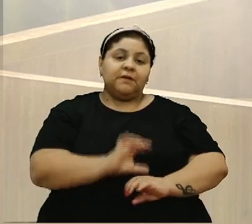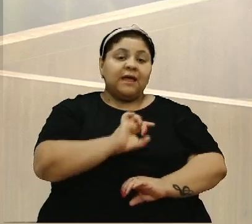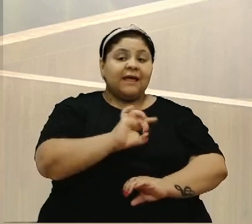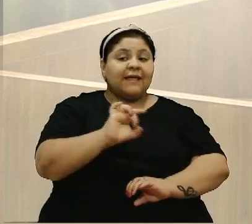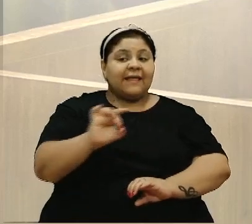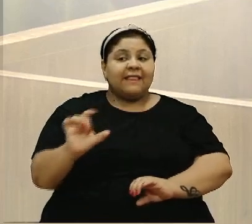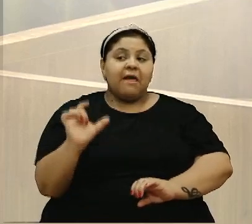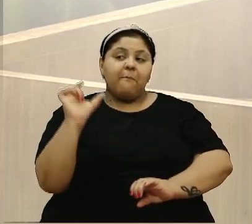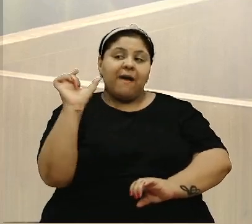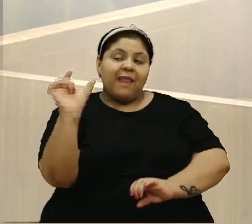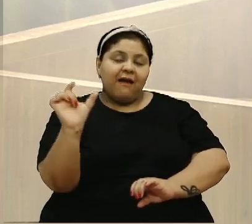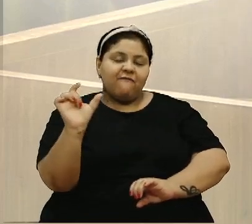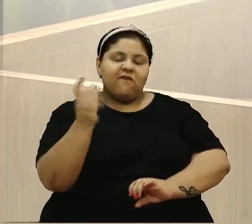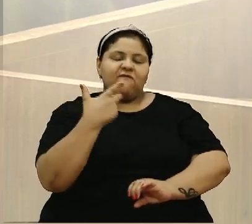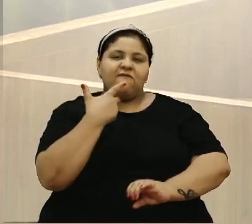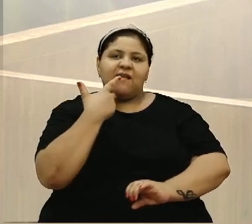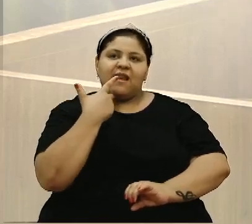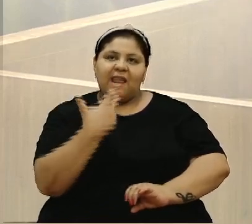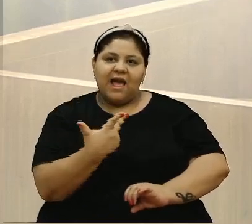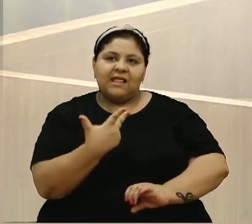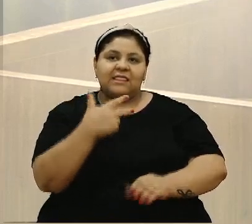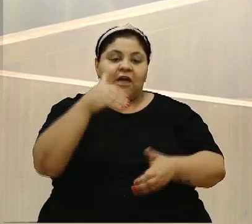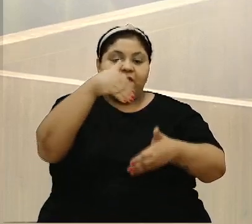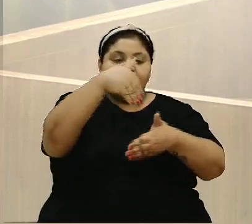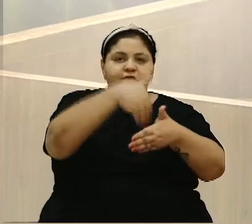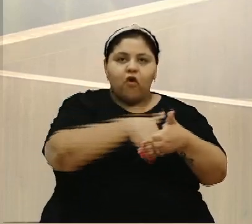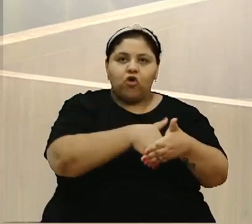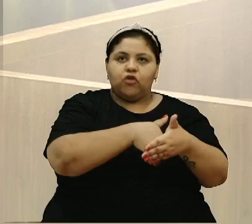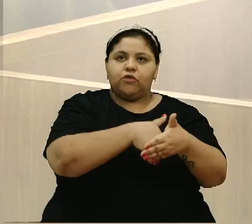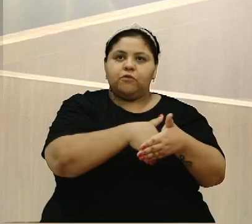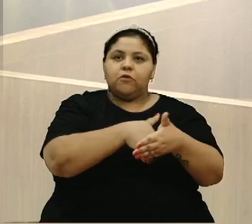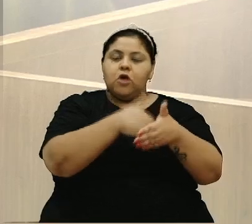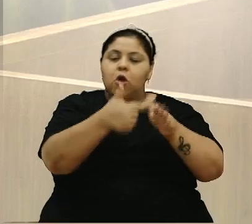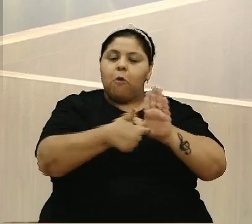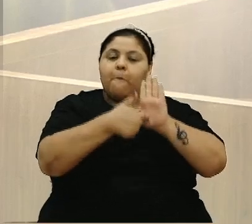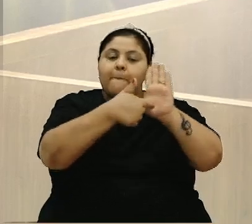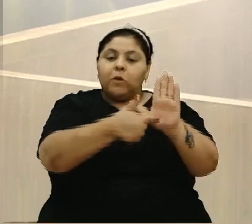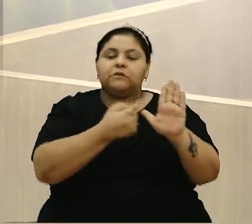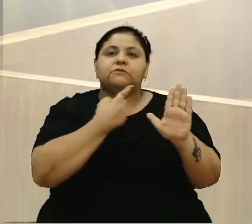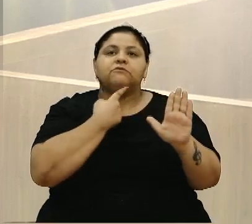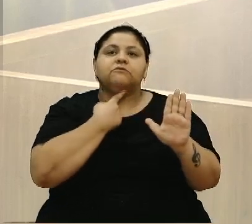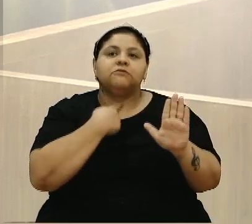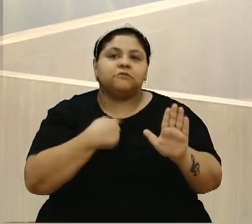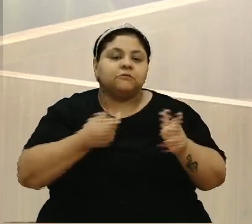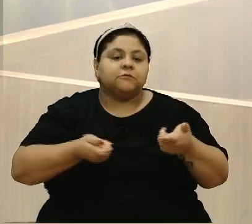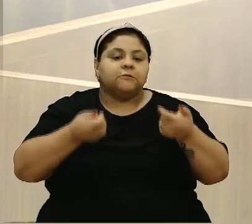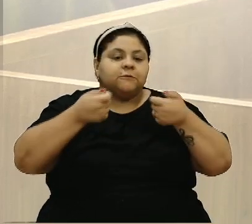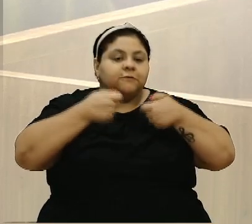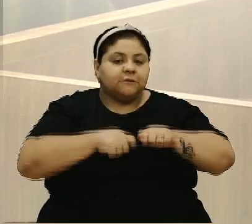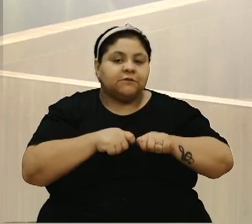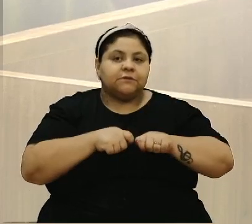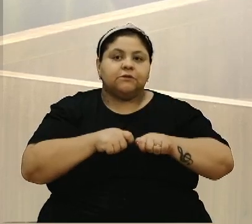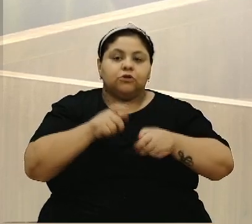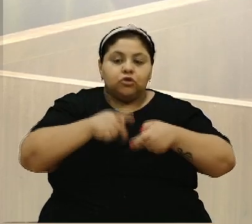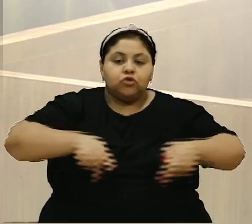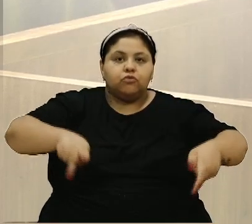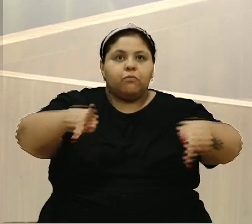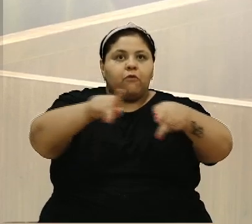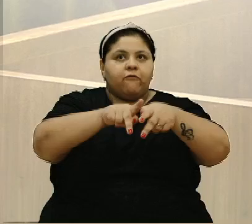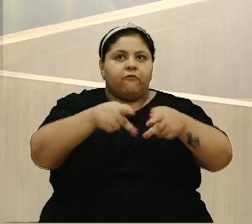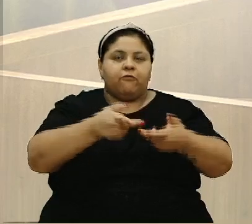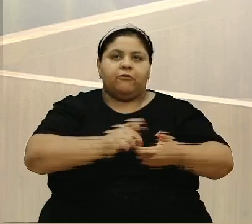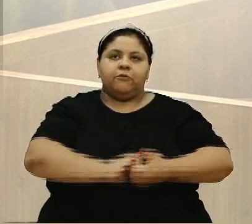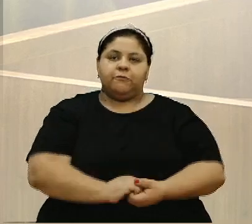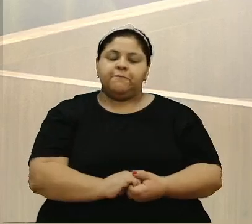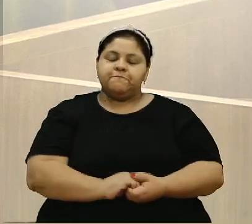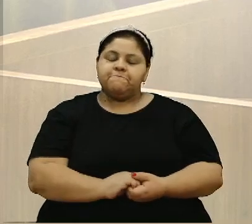palavra proferida, cada voto dado, reflete o desejo e a necessidade da nossa gente.